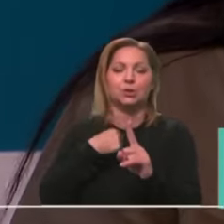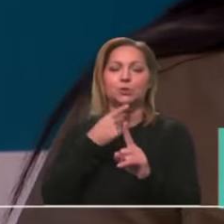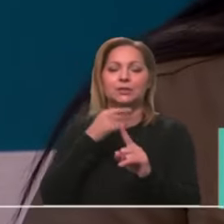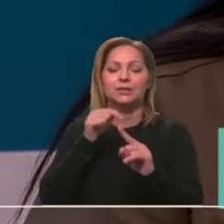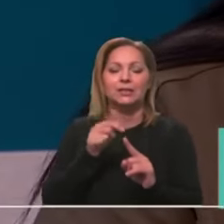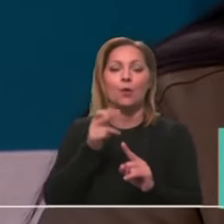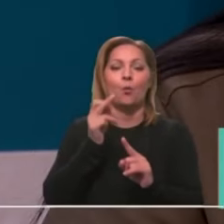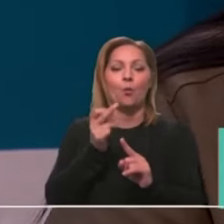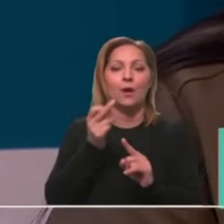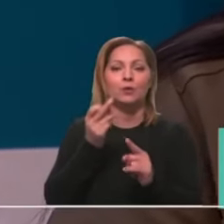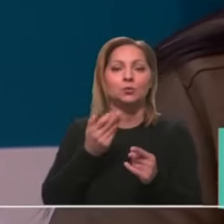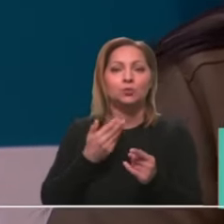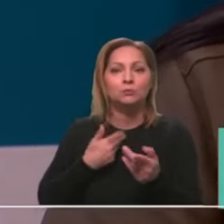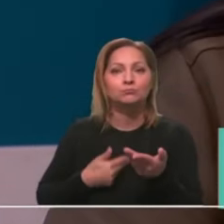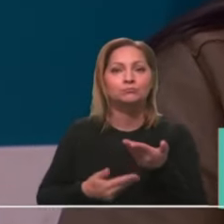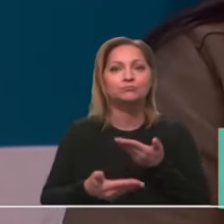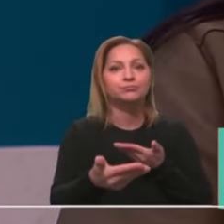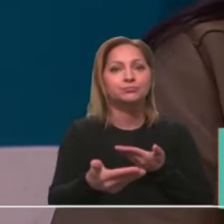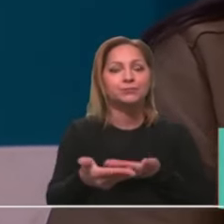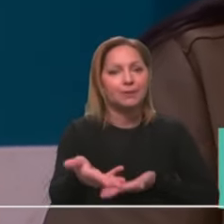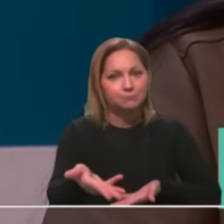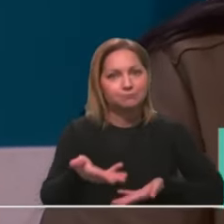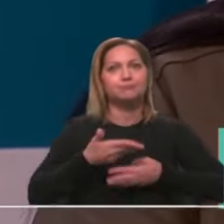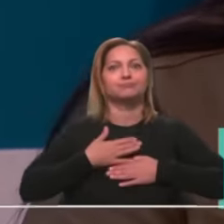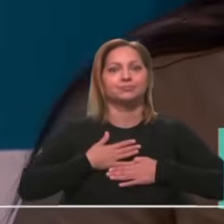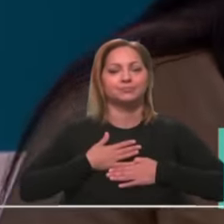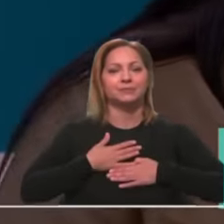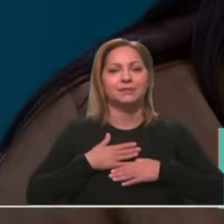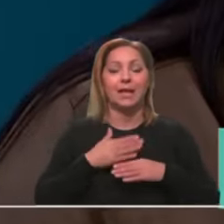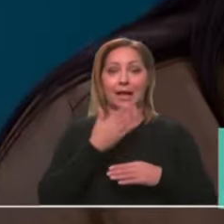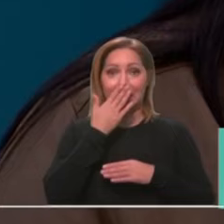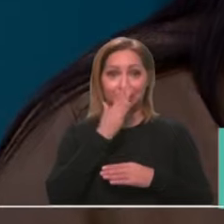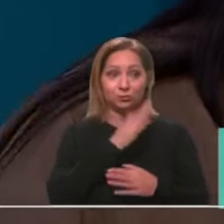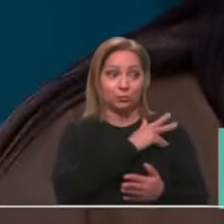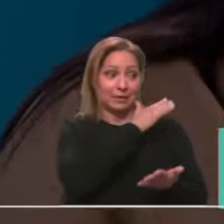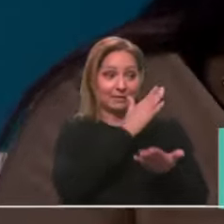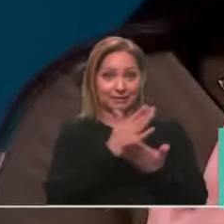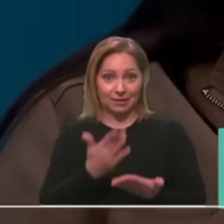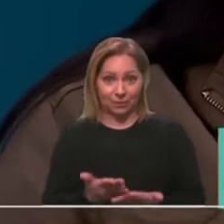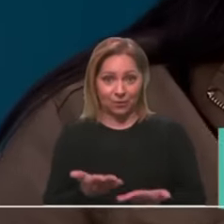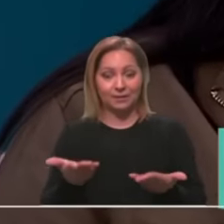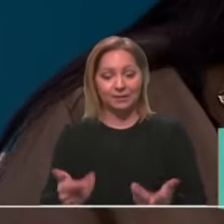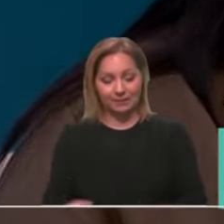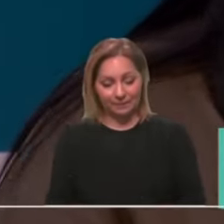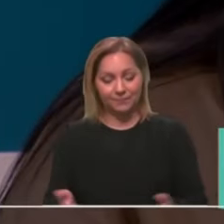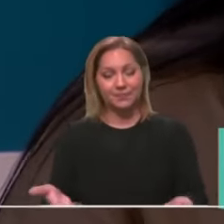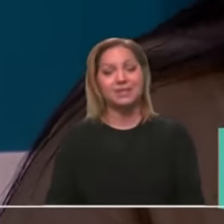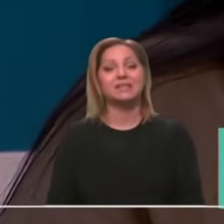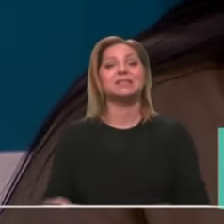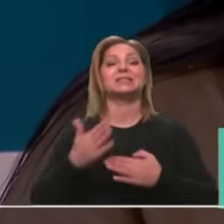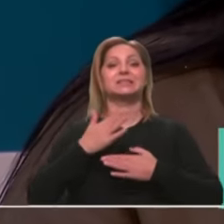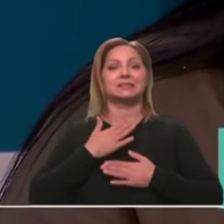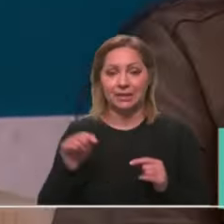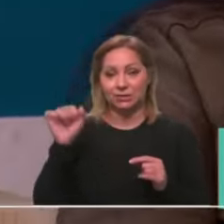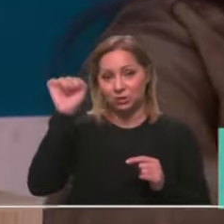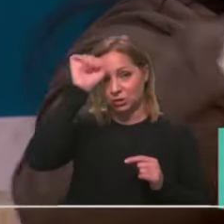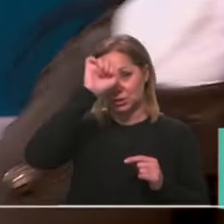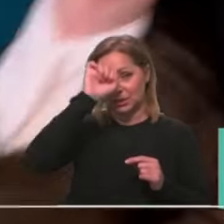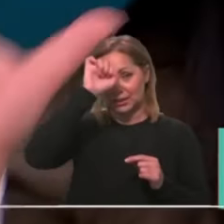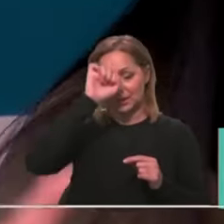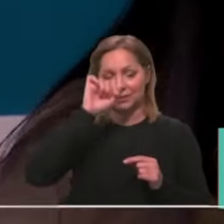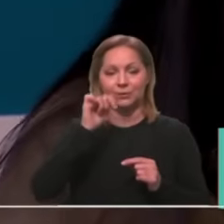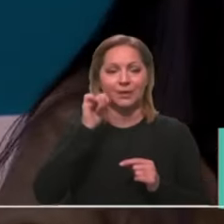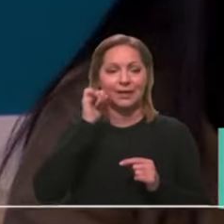Então, depende do comportamento que tivemos até agora. Exatamente. É isso? E este ano vamos sentir mais o retorno das nossas ações. Para